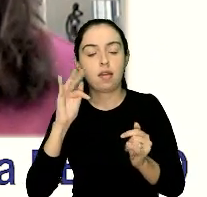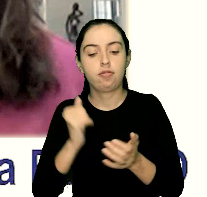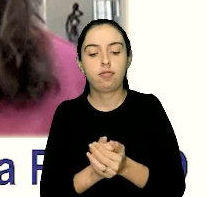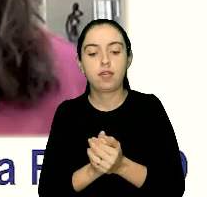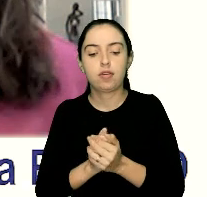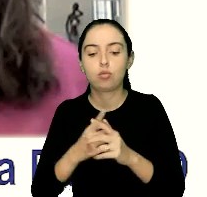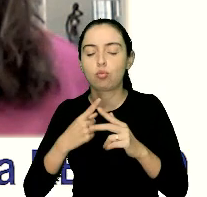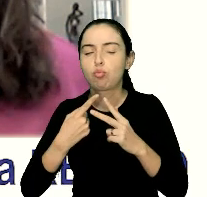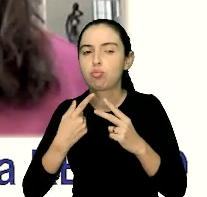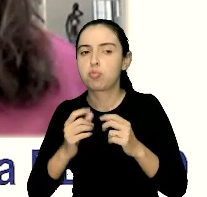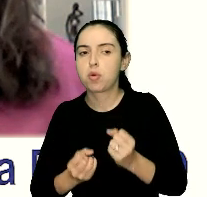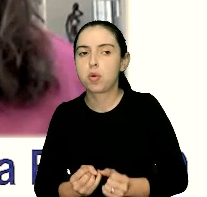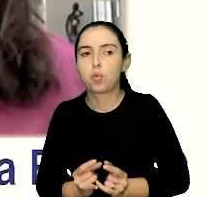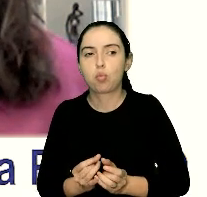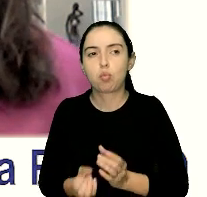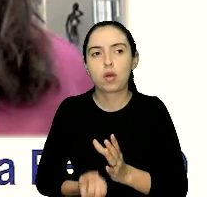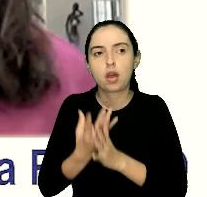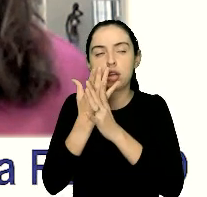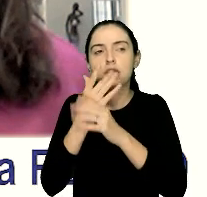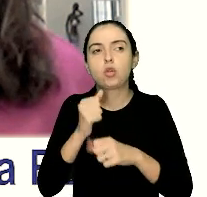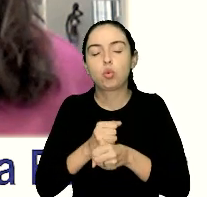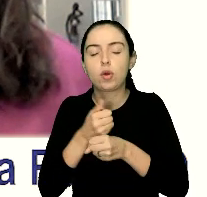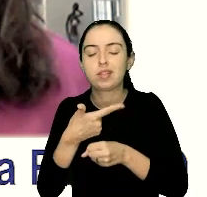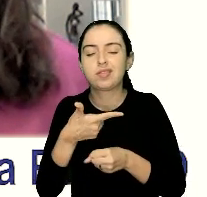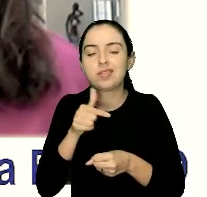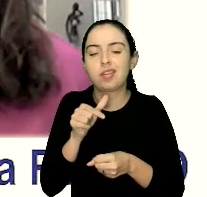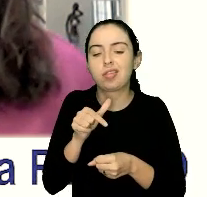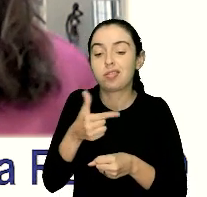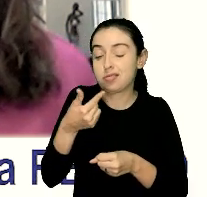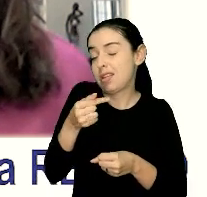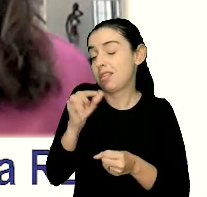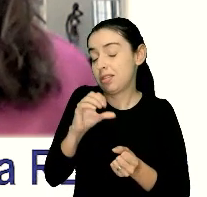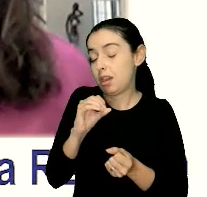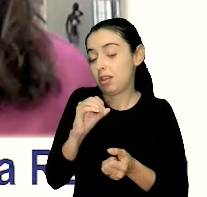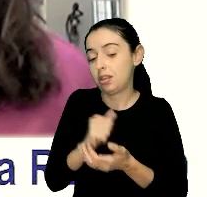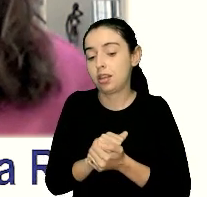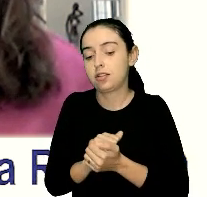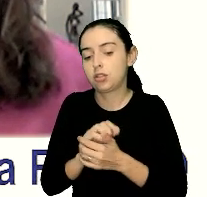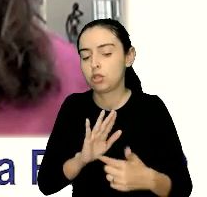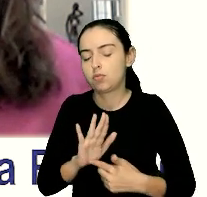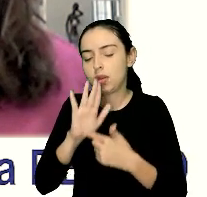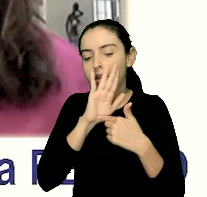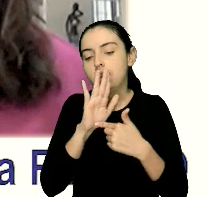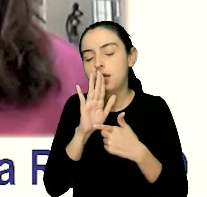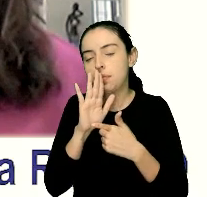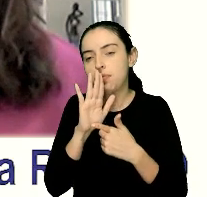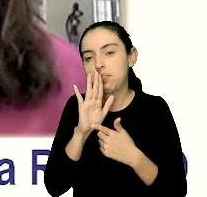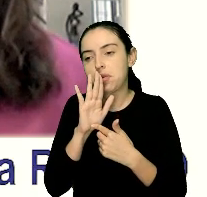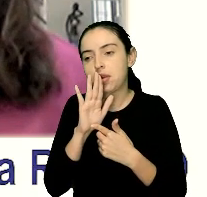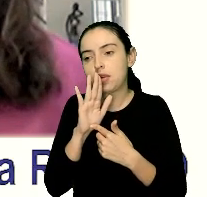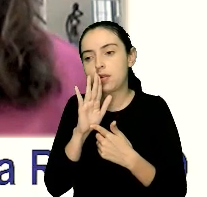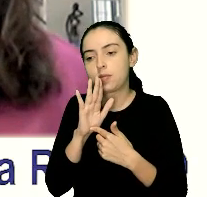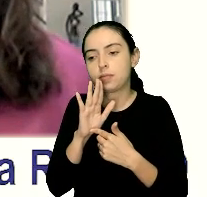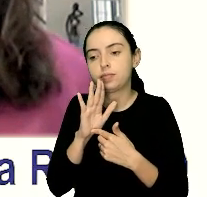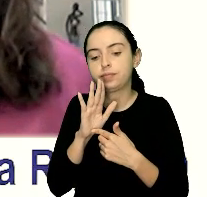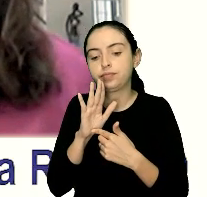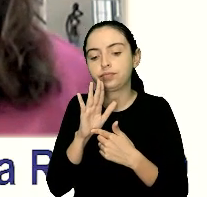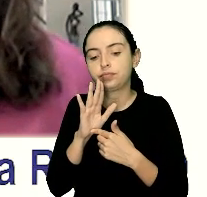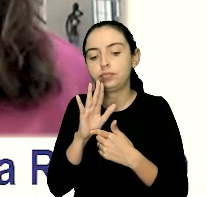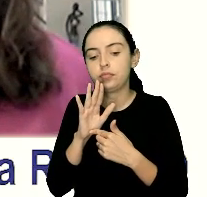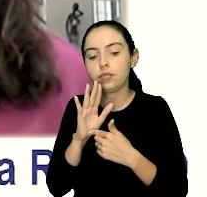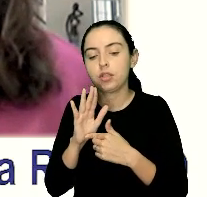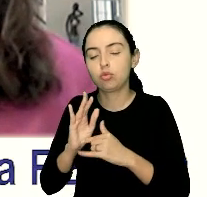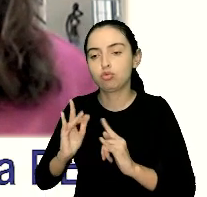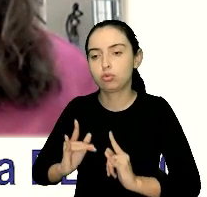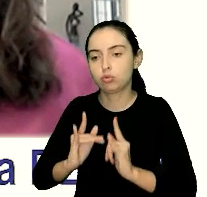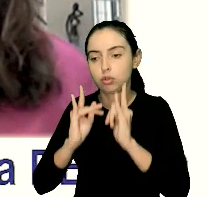que espelha bem a arquitetura brasileira daquele período, no qual predominam estruturas de concreto,